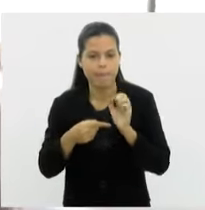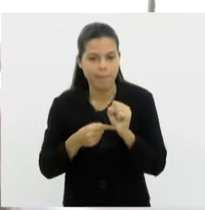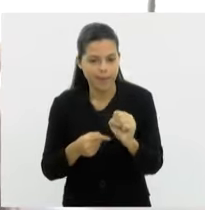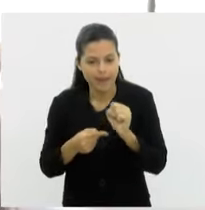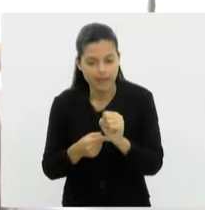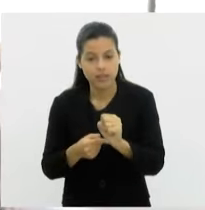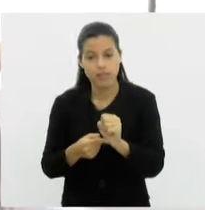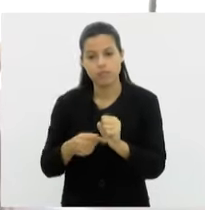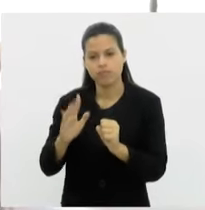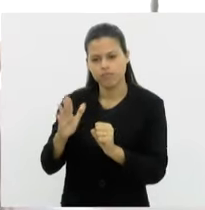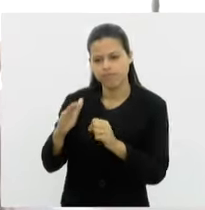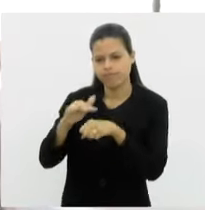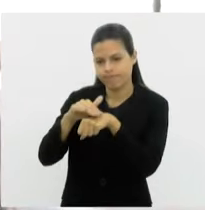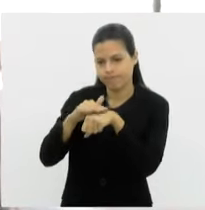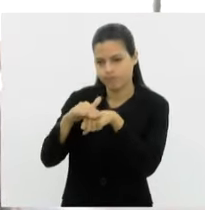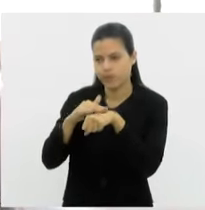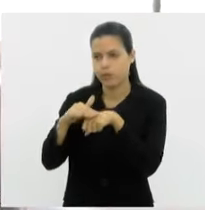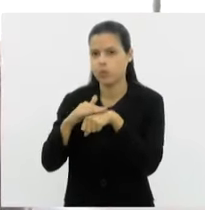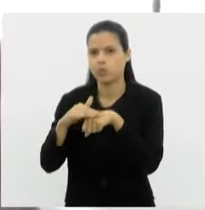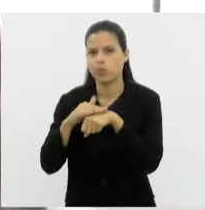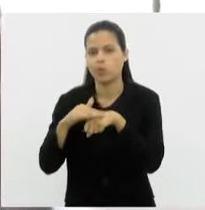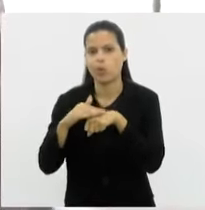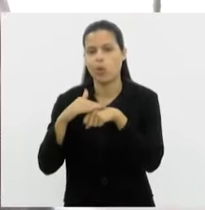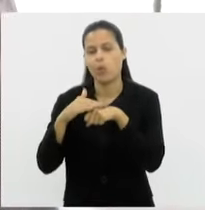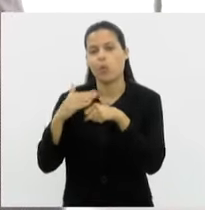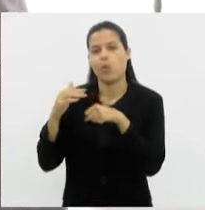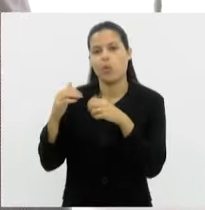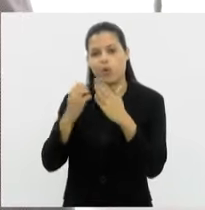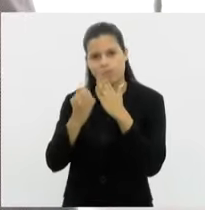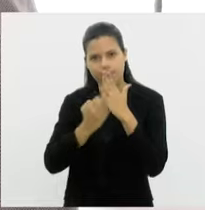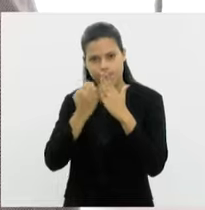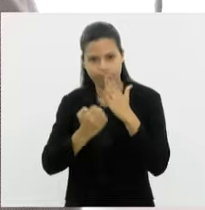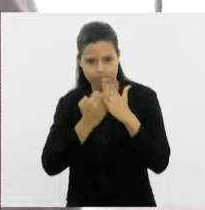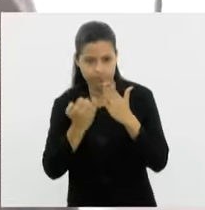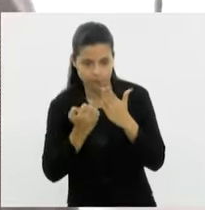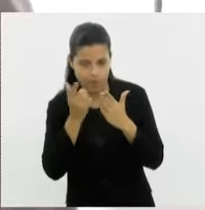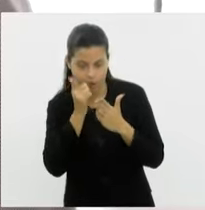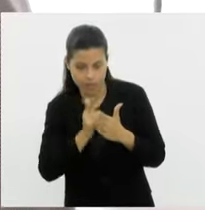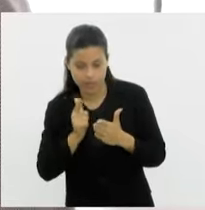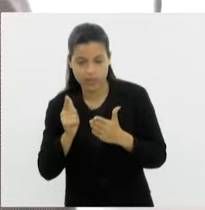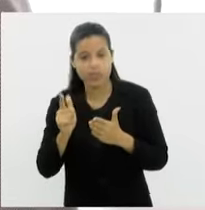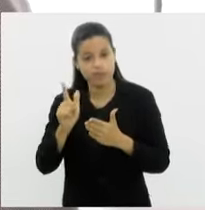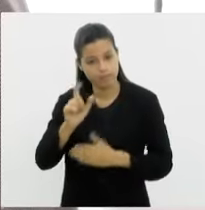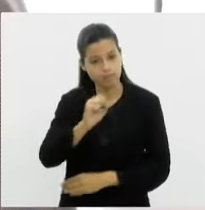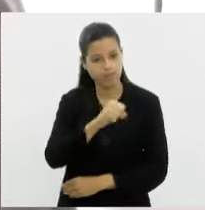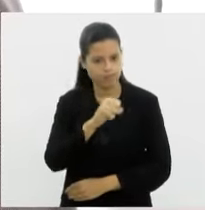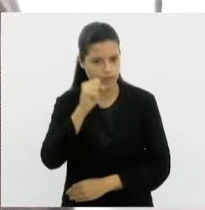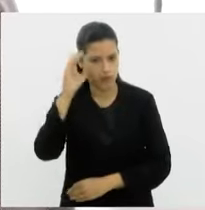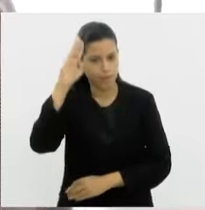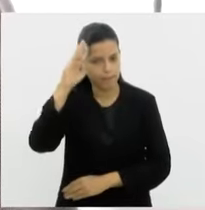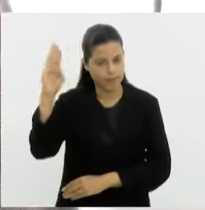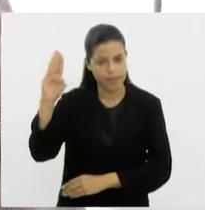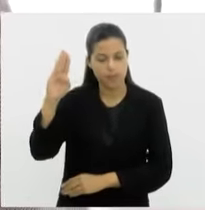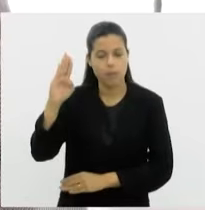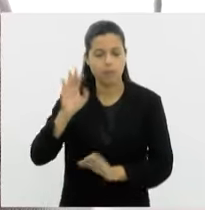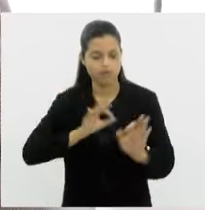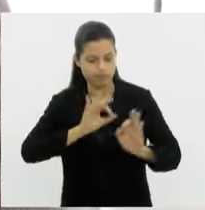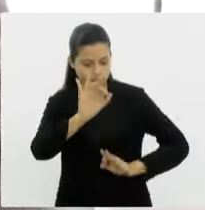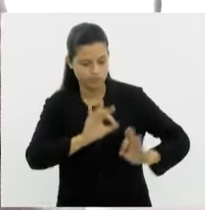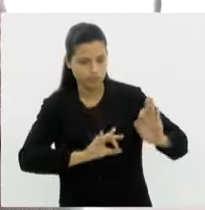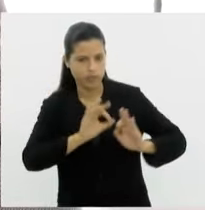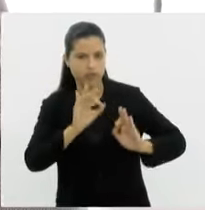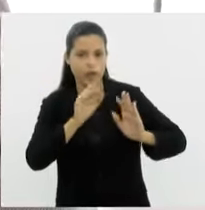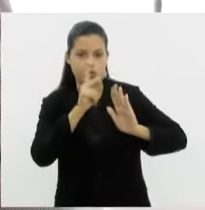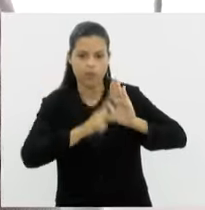trazer esse tipo de comércio para a região? Exatamente, isso é fundamental. A partir do momento que se elabora esse projeto